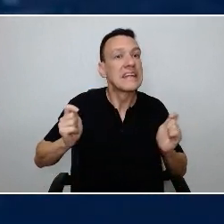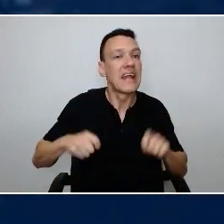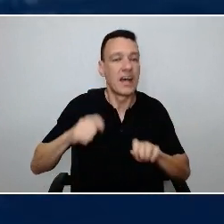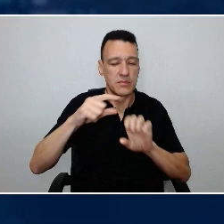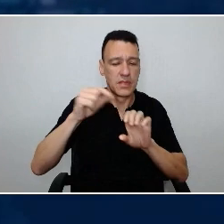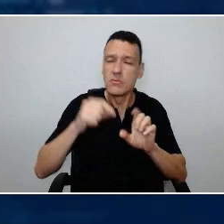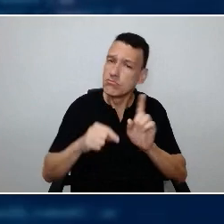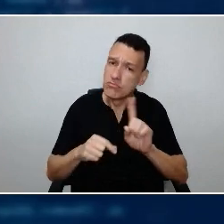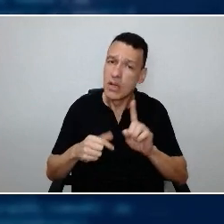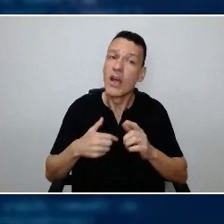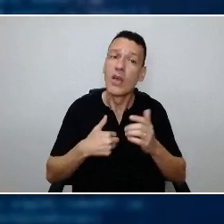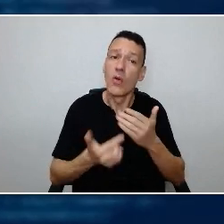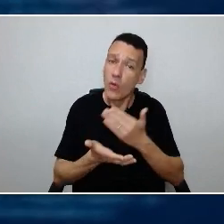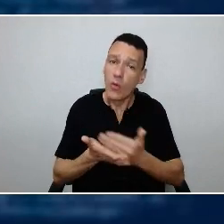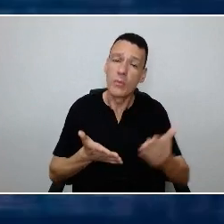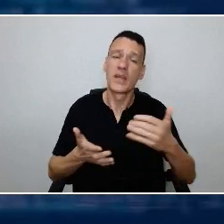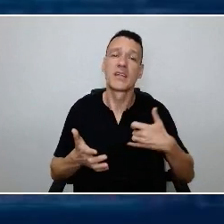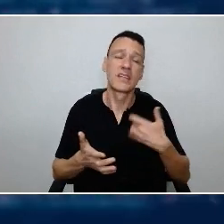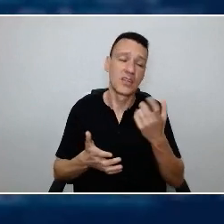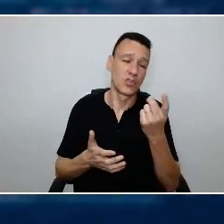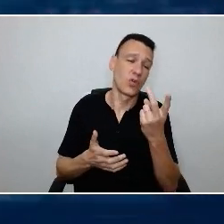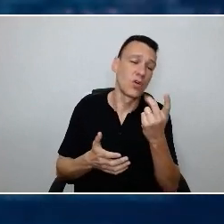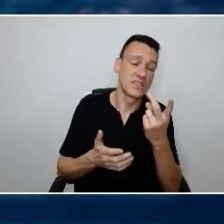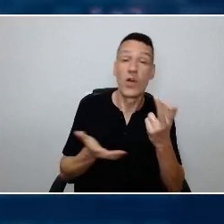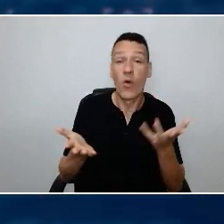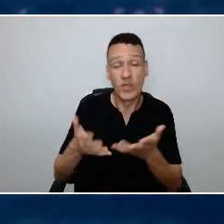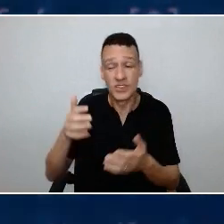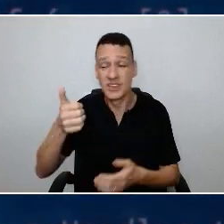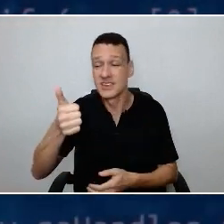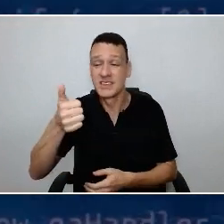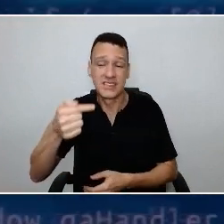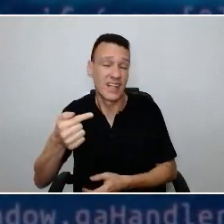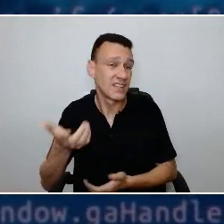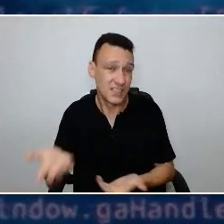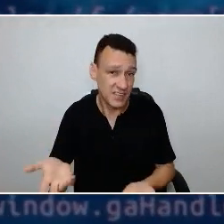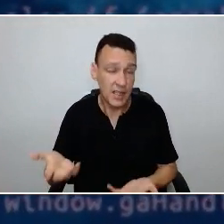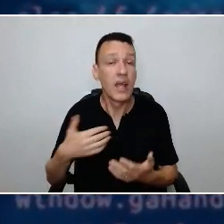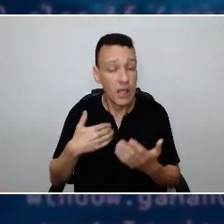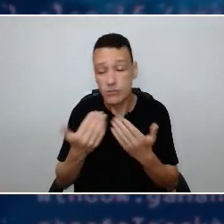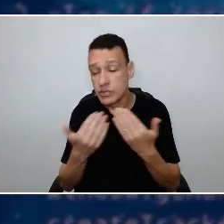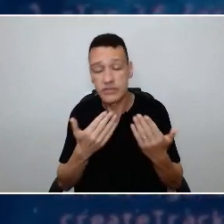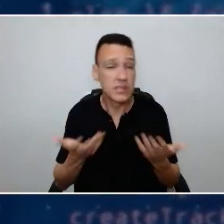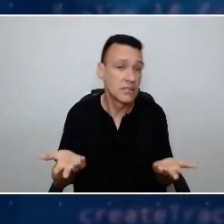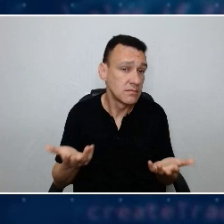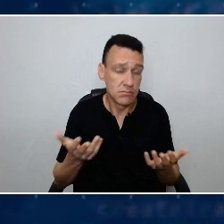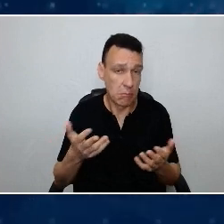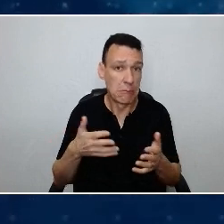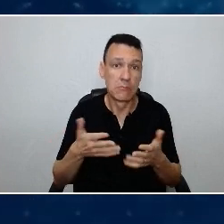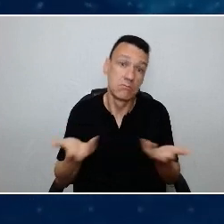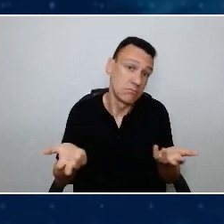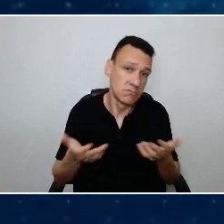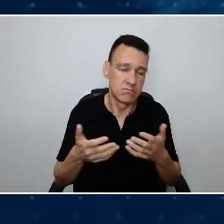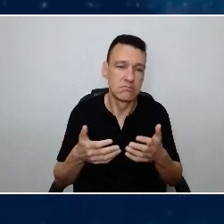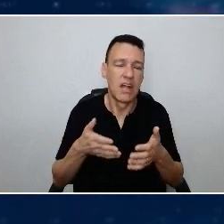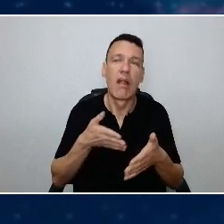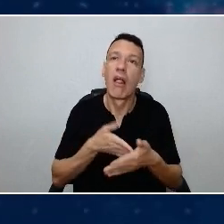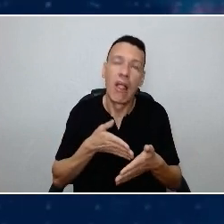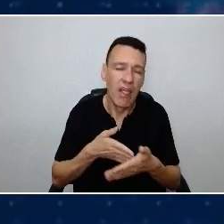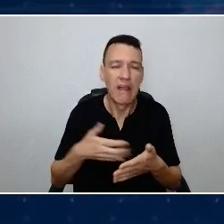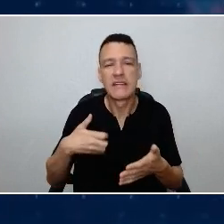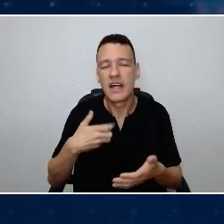anos e tá aqui com 17 anos falando para vocês isso não não é o limite vocês com 20 40 50